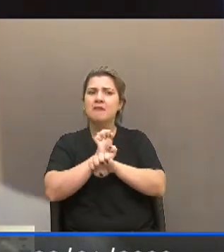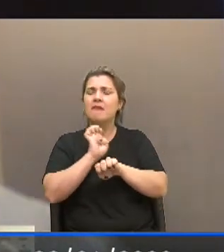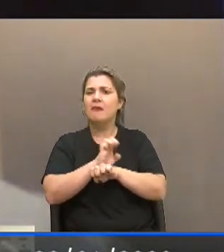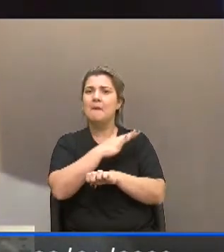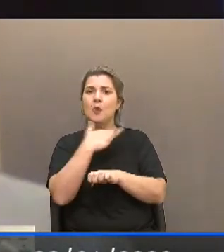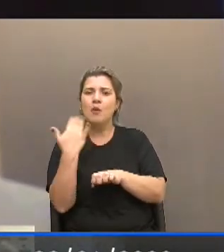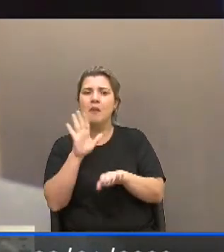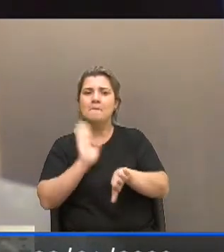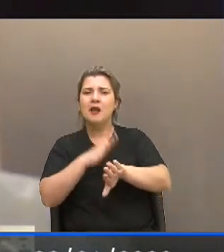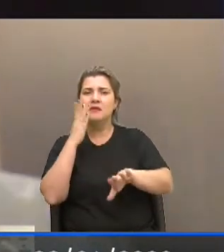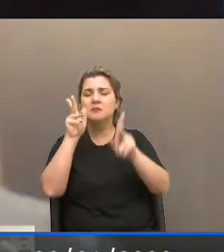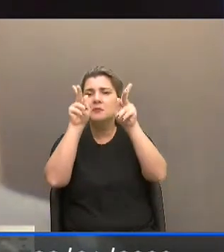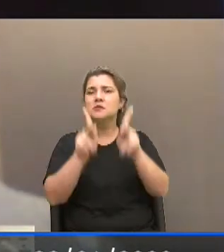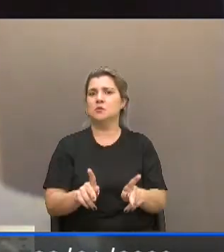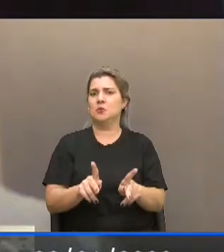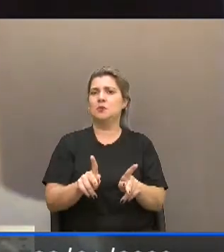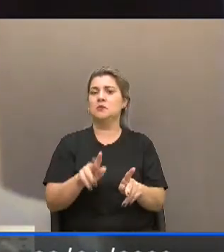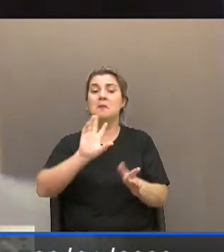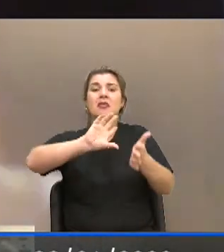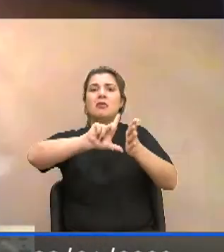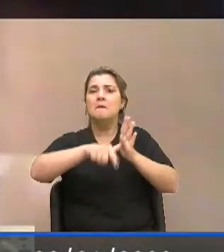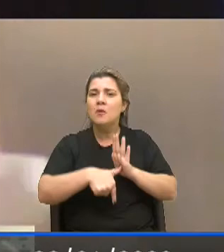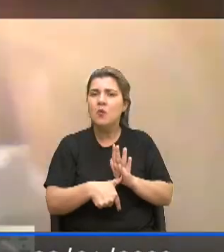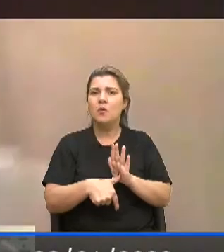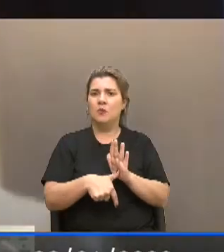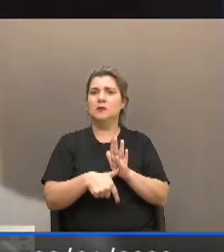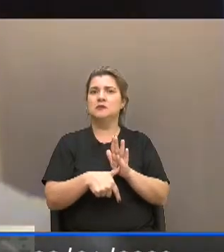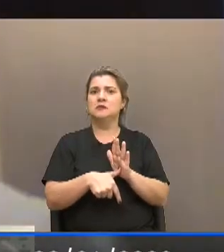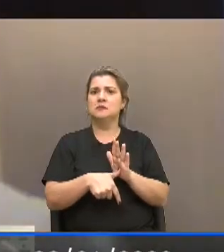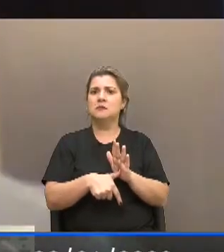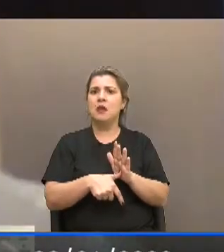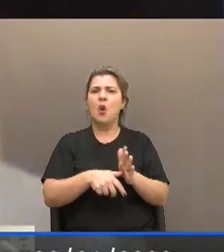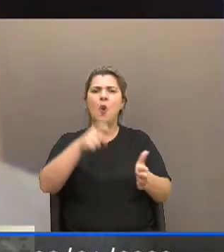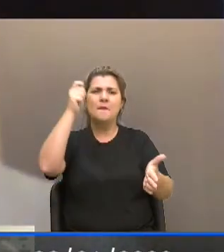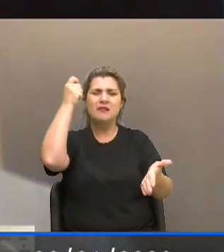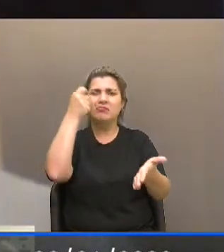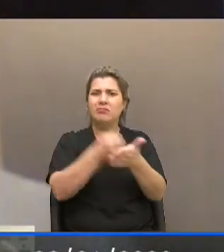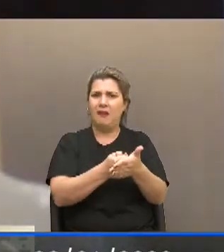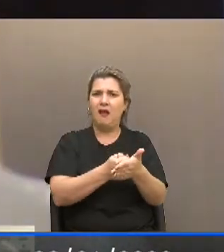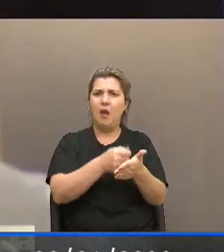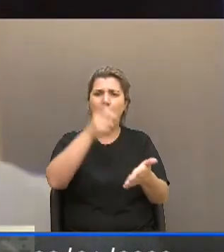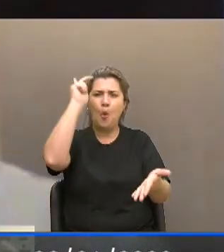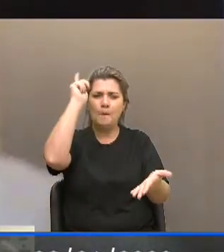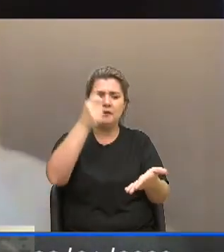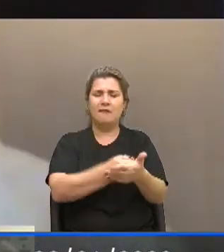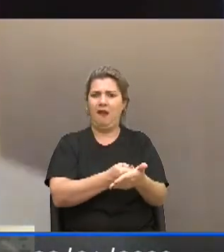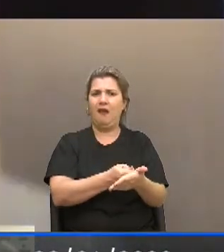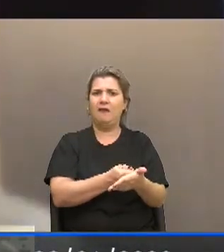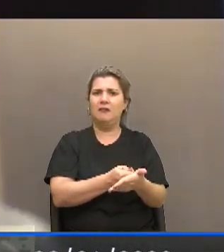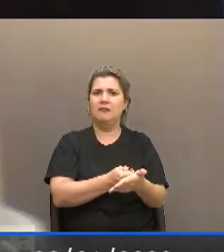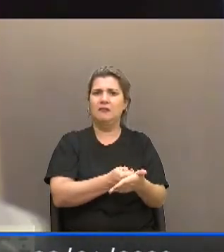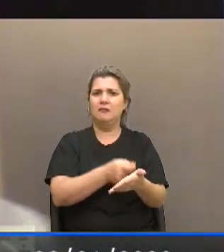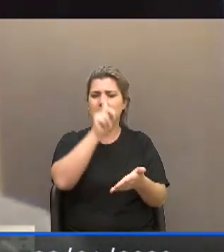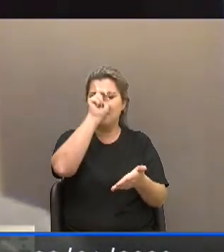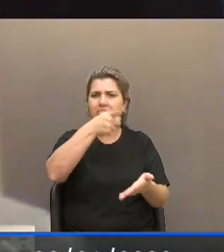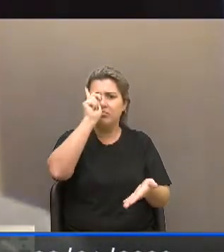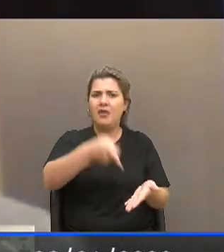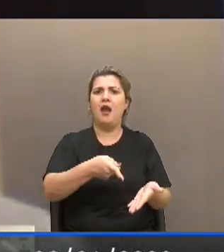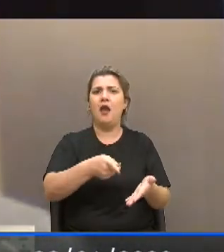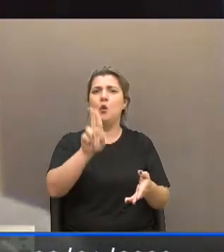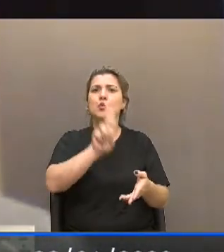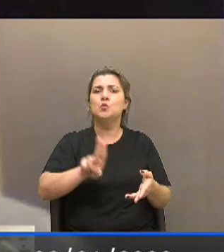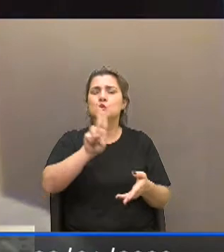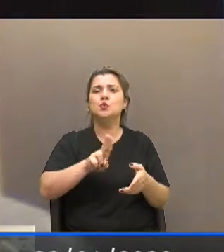decretar, meu presidente, o uso da máscara. É fundamental o uso da máscara. Sim. Era isso, obrigado. Obrigado. Nós